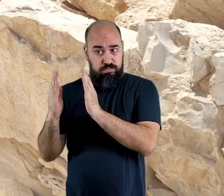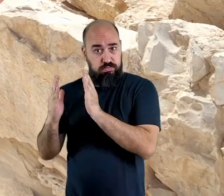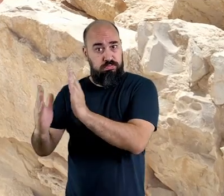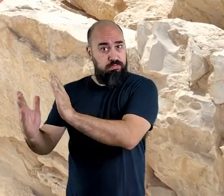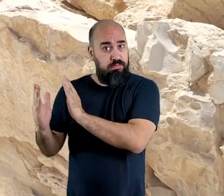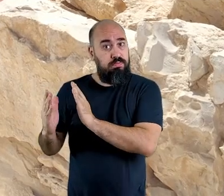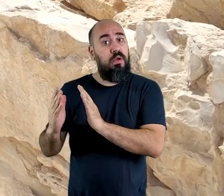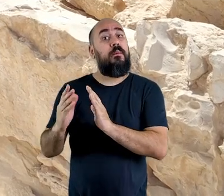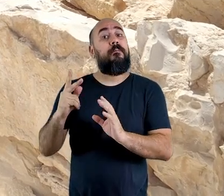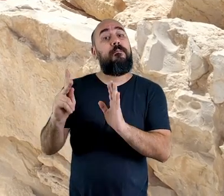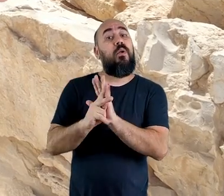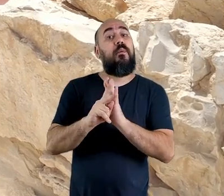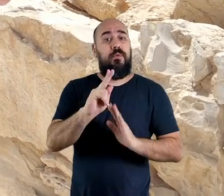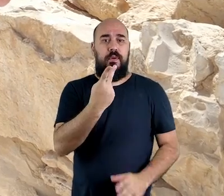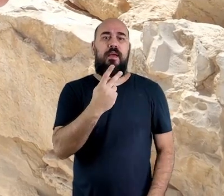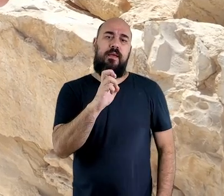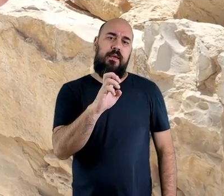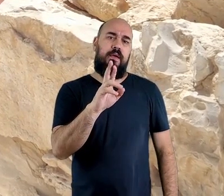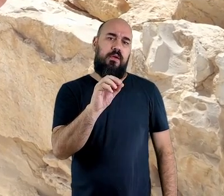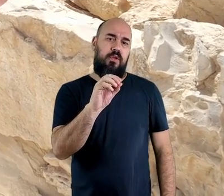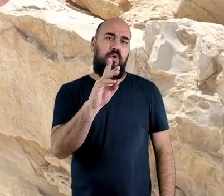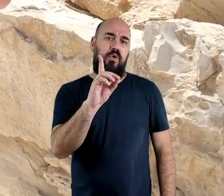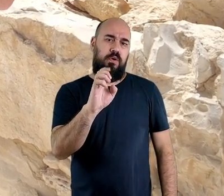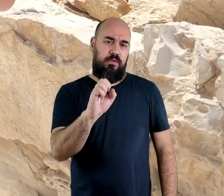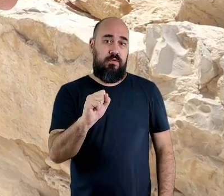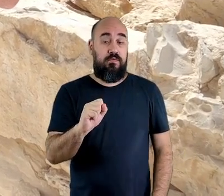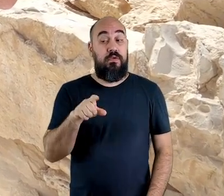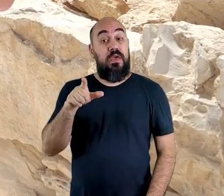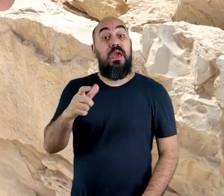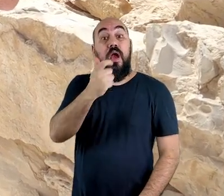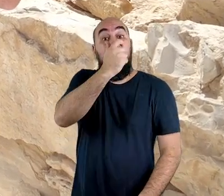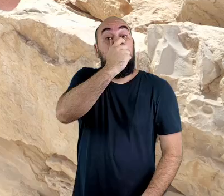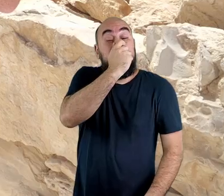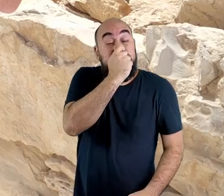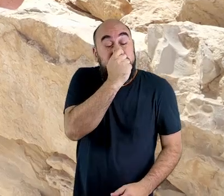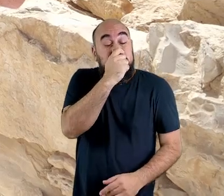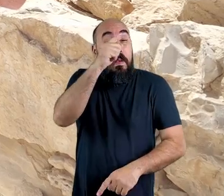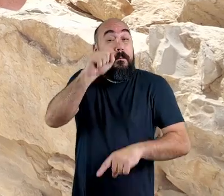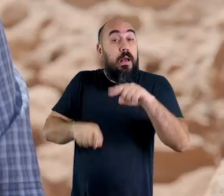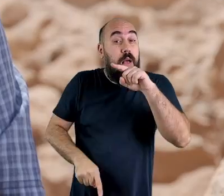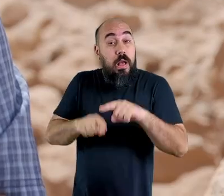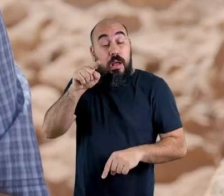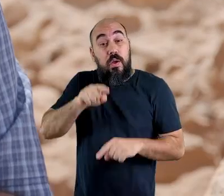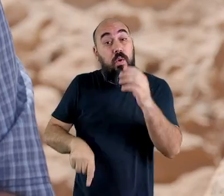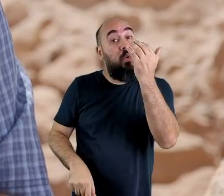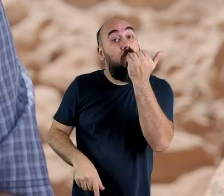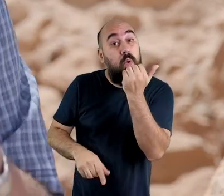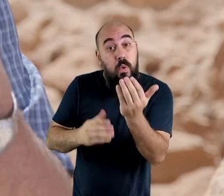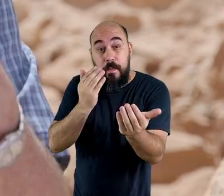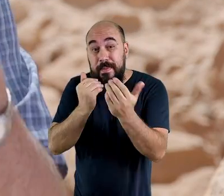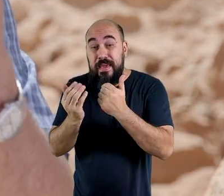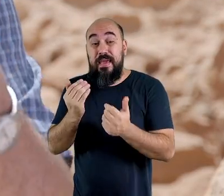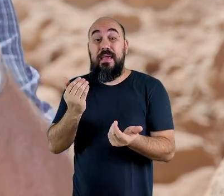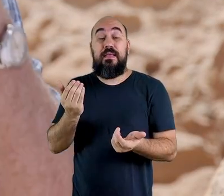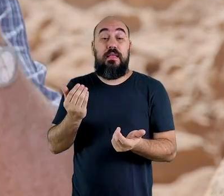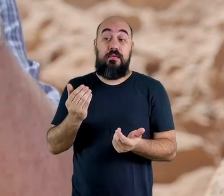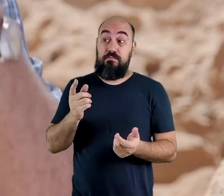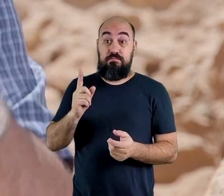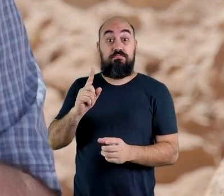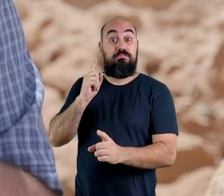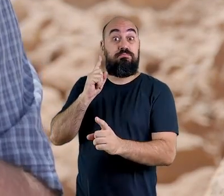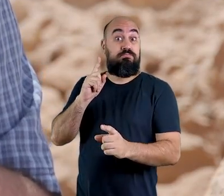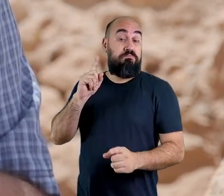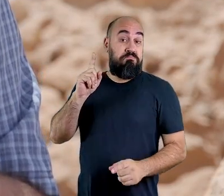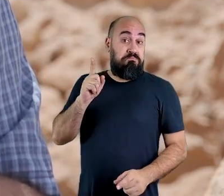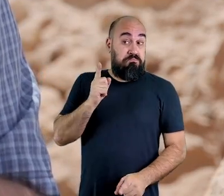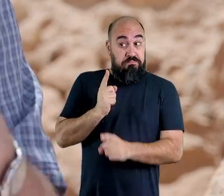Herodes. E aqueles armazéns estavam cheios com todas aquelas mercadorias dentro e eles podiam usá-las. Bem, não é difícil